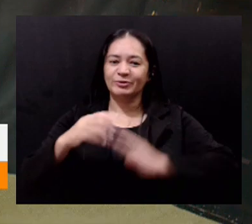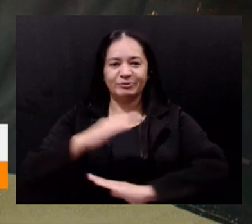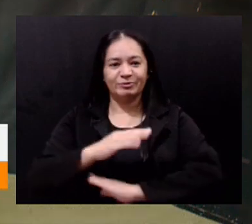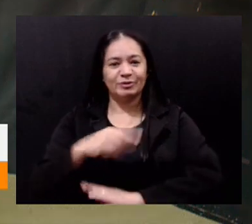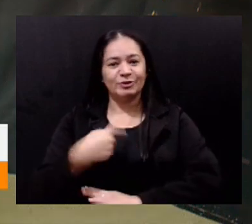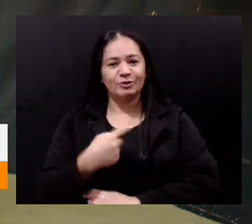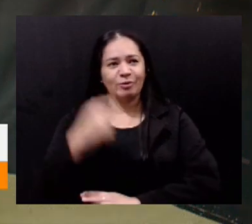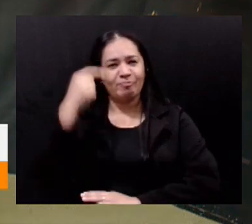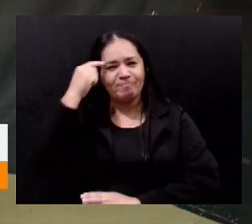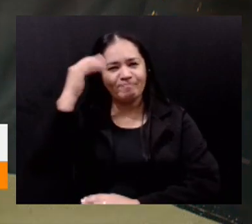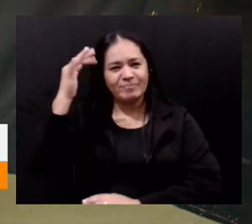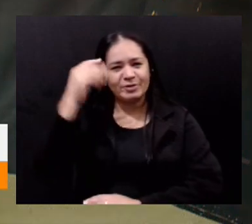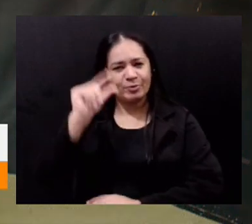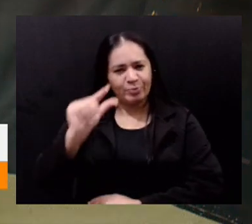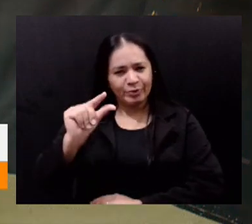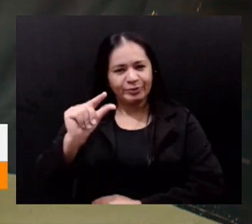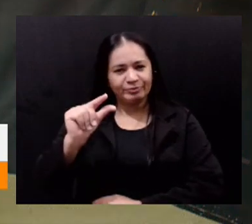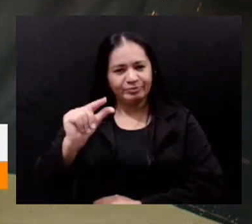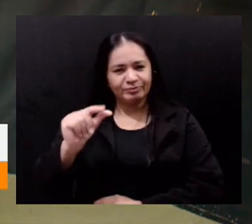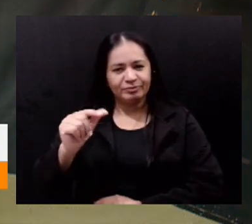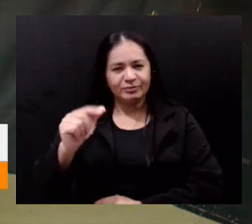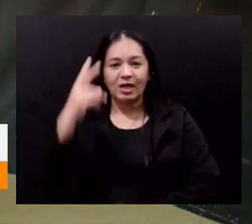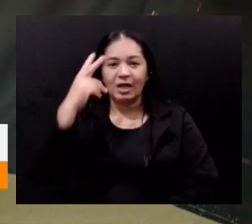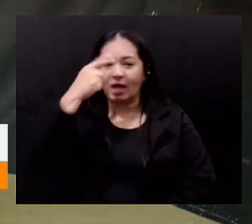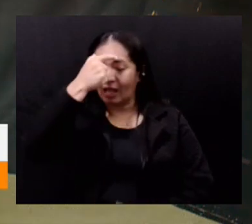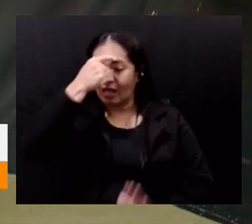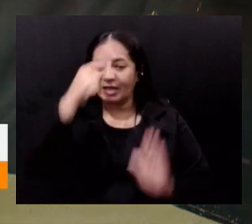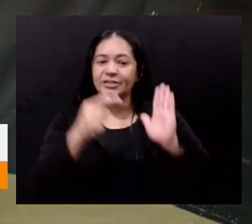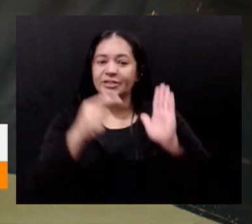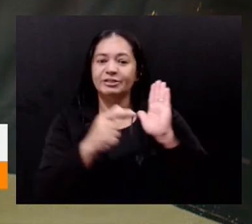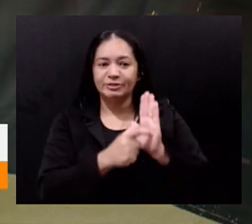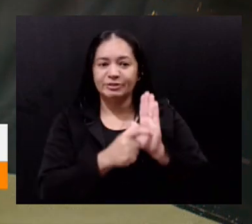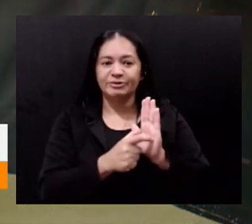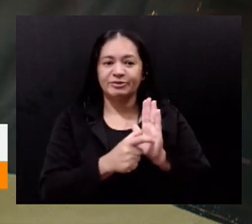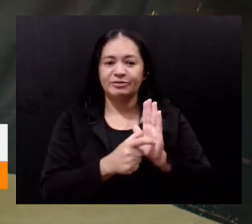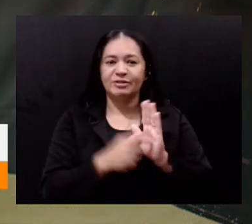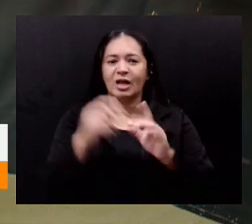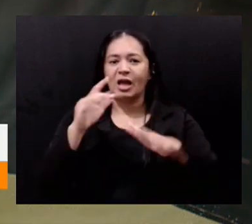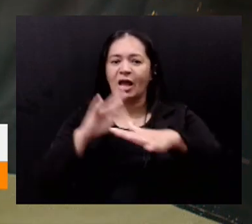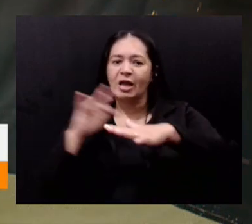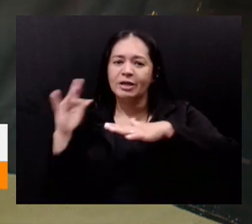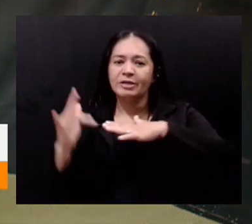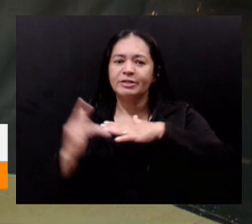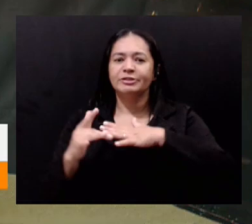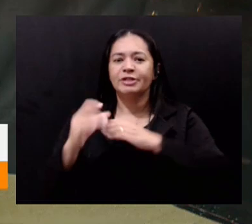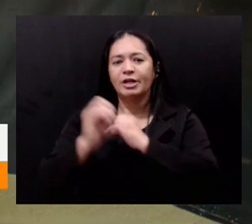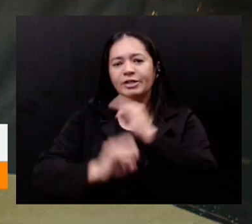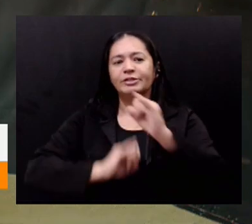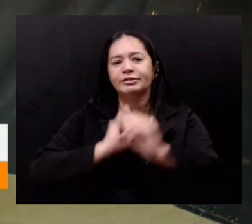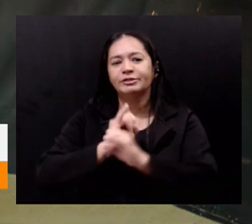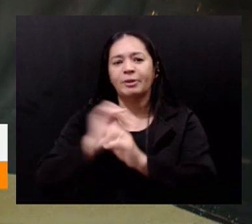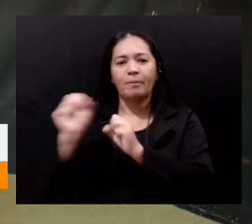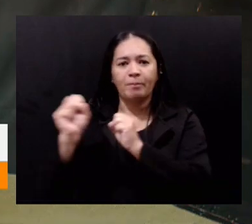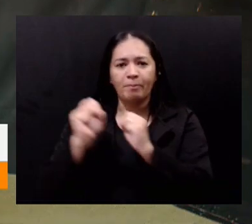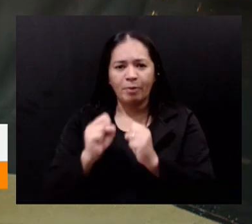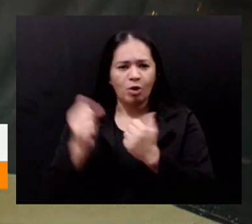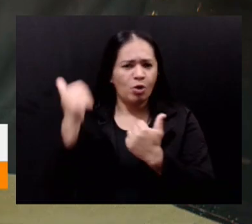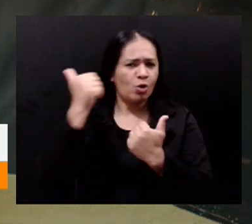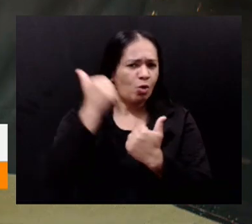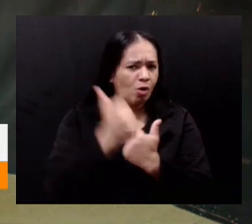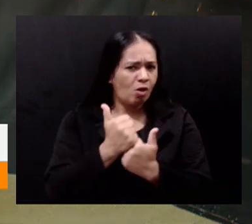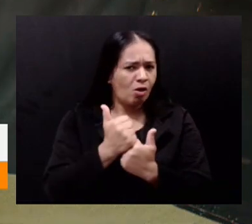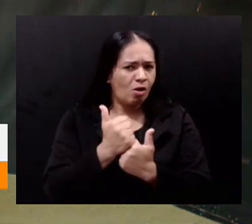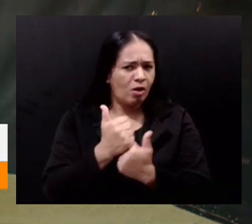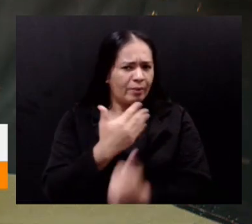né? A inteligência artificial, a rede social, a internet, ela pode substituir a amizade real? Qual que é o seu ponto